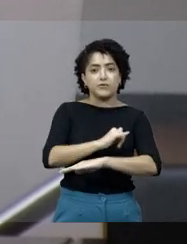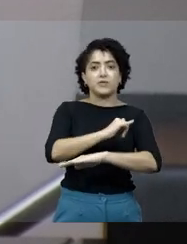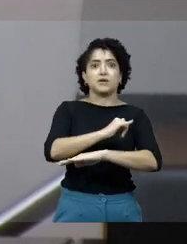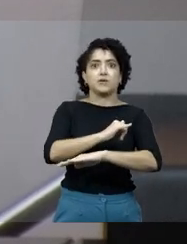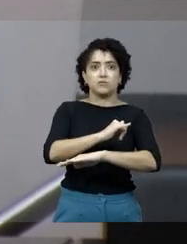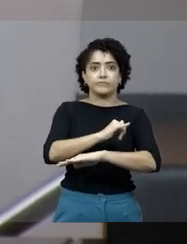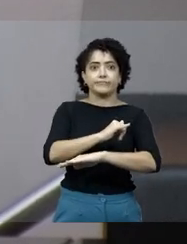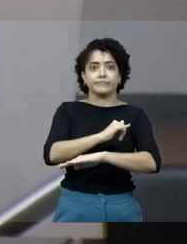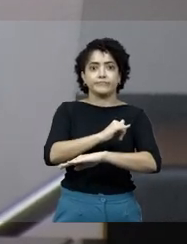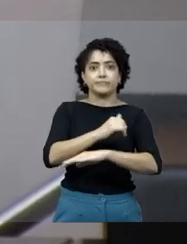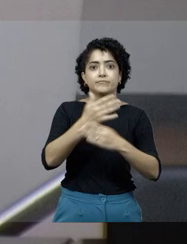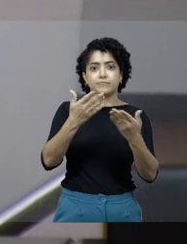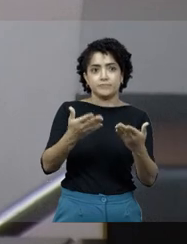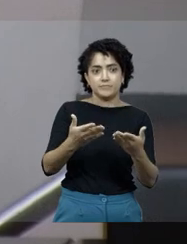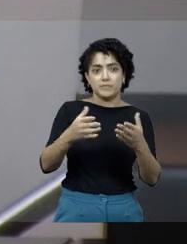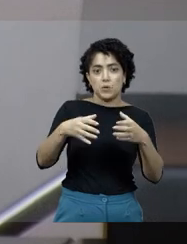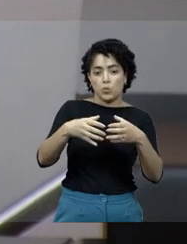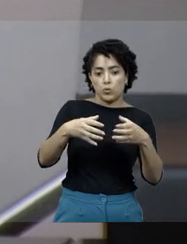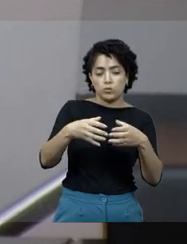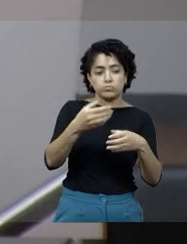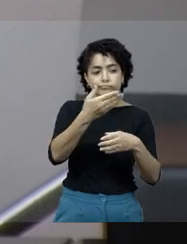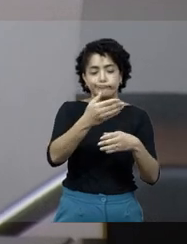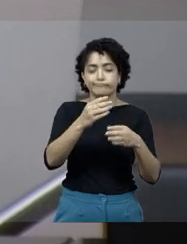staff político, que é Bombinhas,